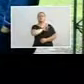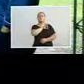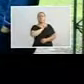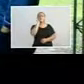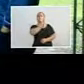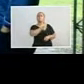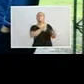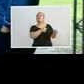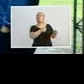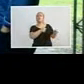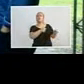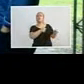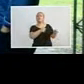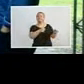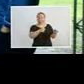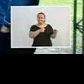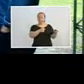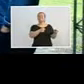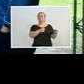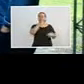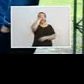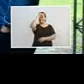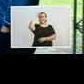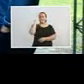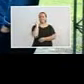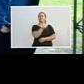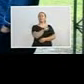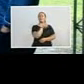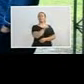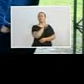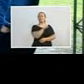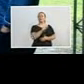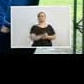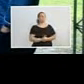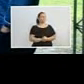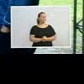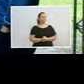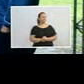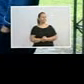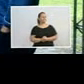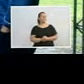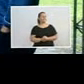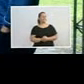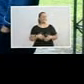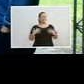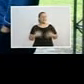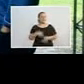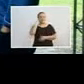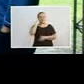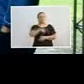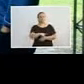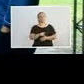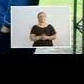está aí, está aí o senhor Jovino. Batida que demos lá, depois, nesse caminho todo de investigação do servidor,